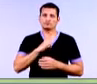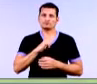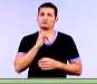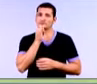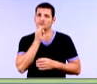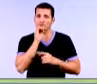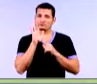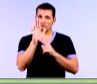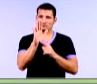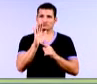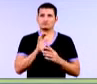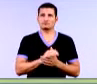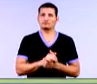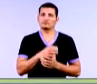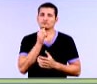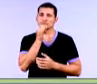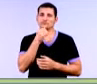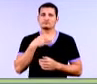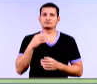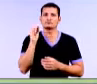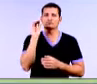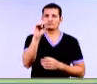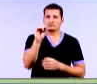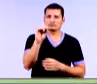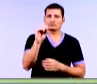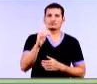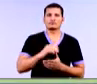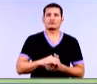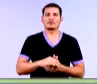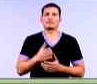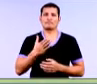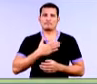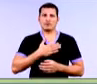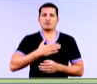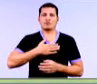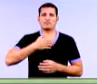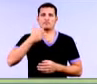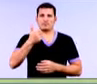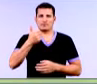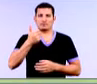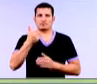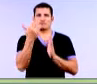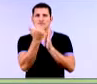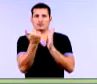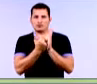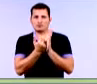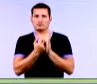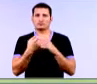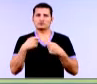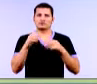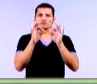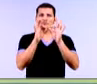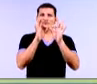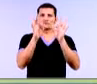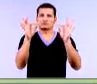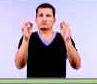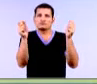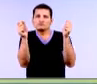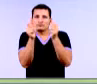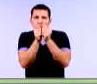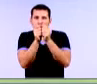pouquinho. Se eu coloco lá meu primeiro programa, eu tenho que colocar isso de uma maneira que os nomes ficam tudo